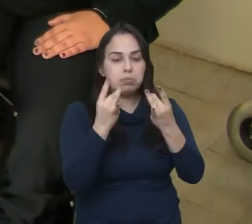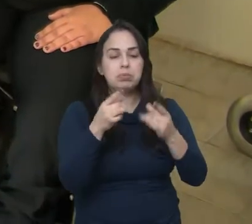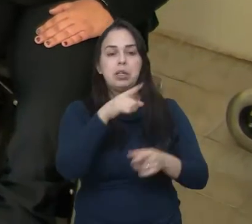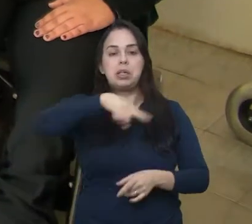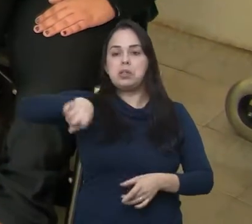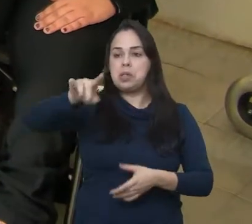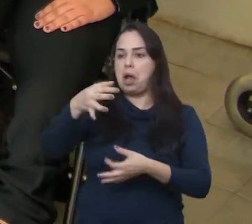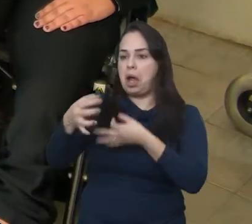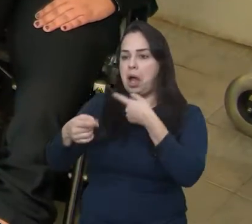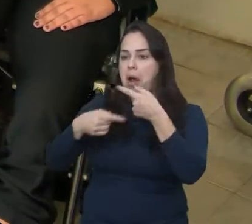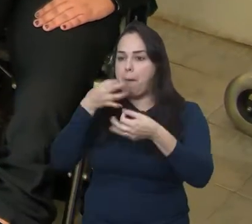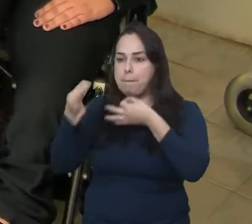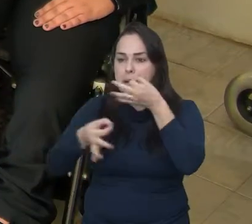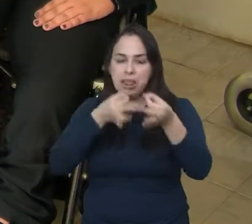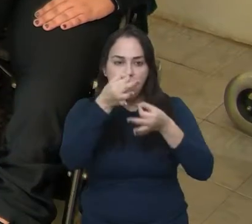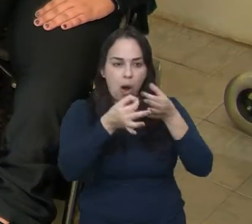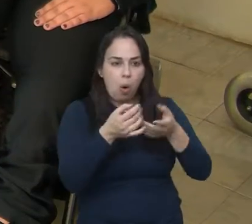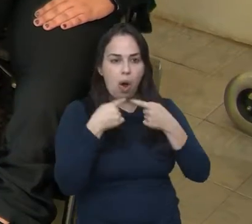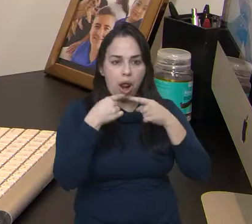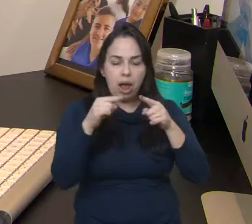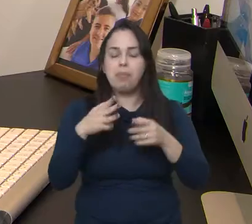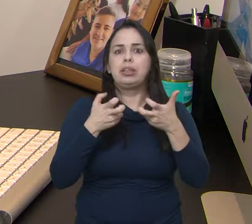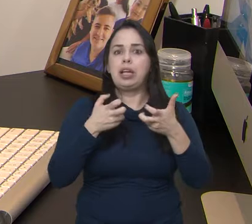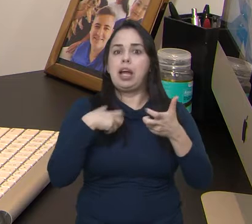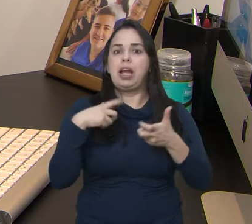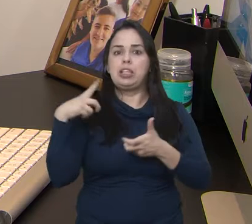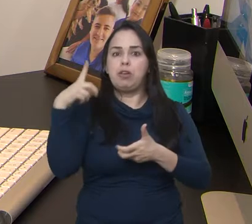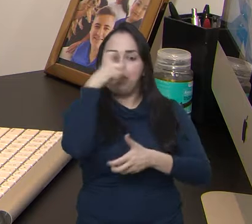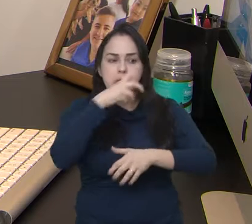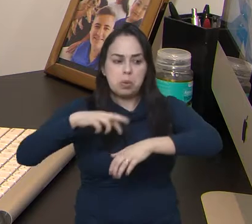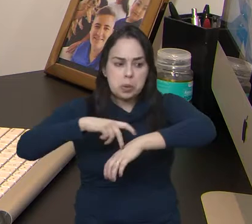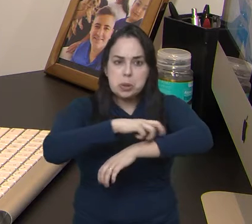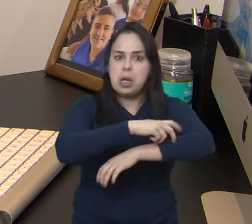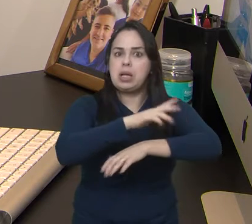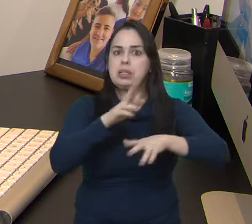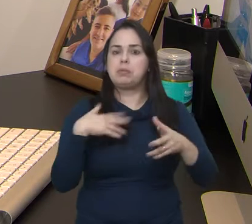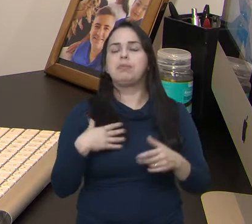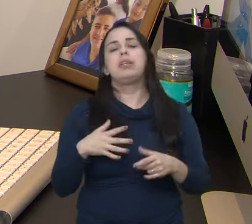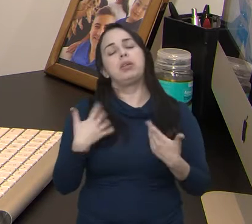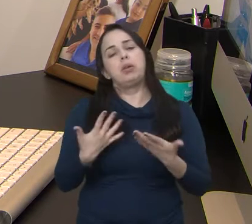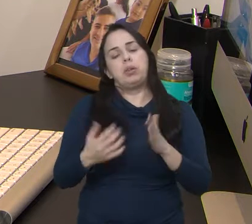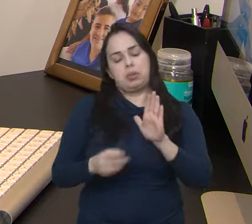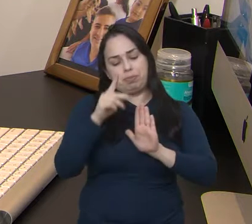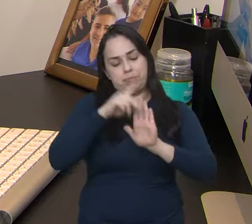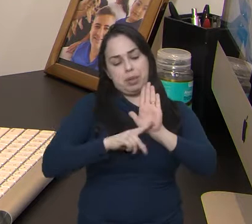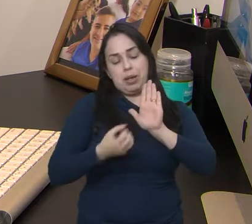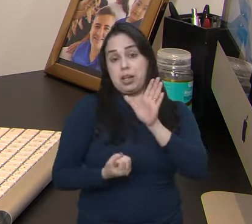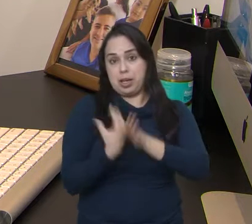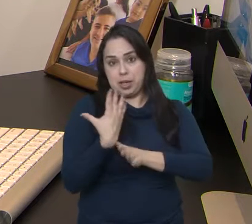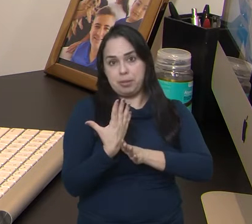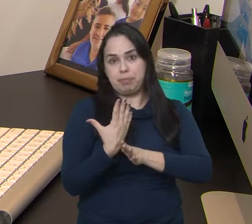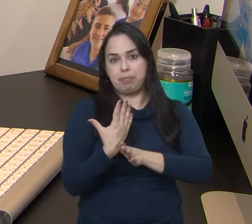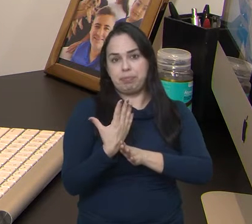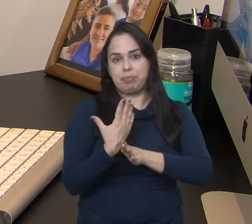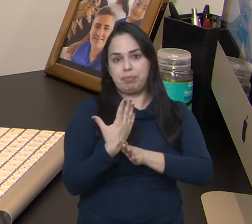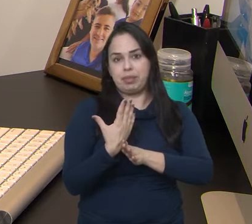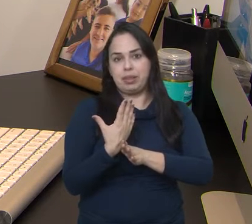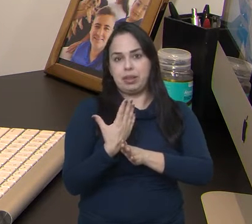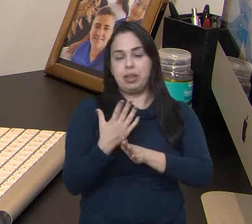que ele estava encontrando como dificuldade e trouxemos para um projeto, né, que é o projeto que elimina as barreiras,